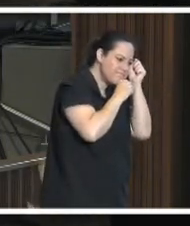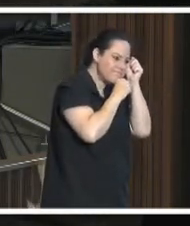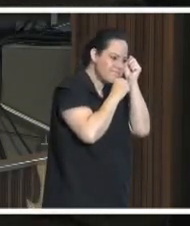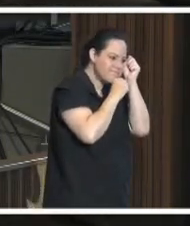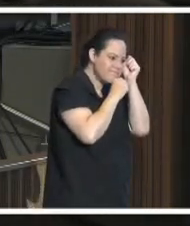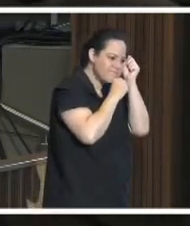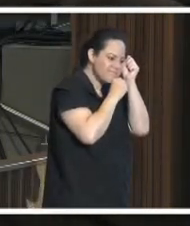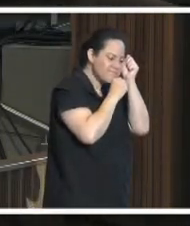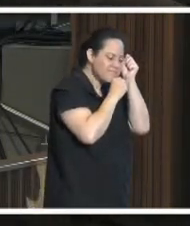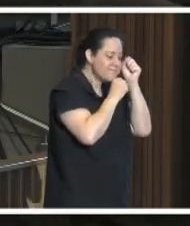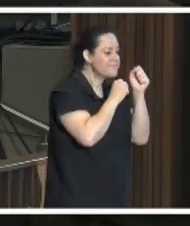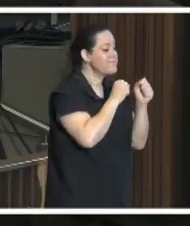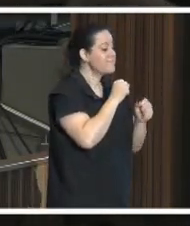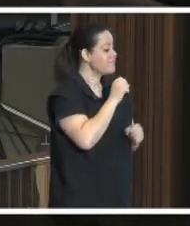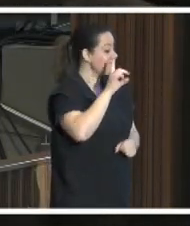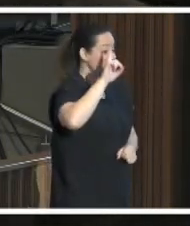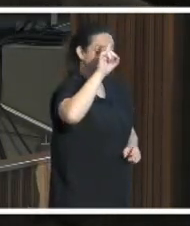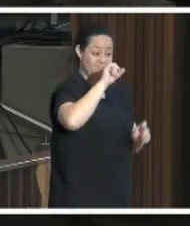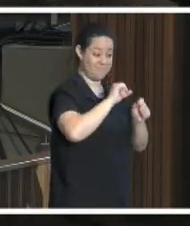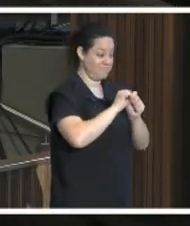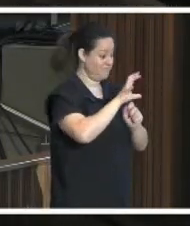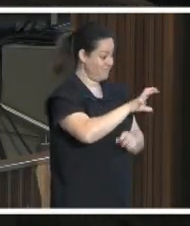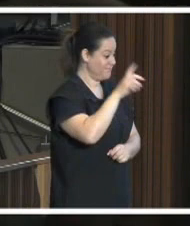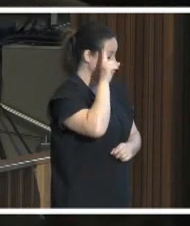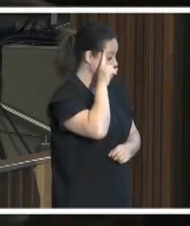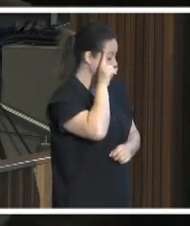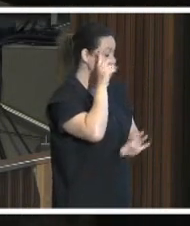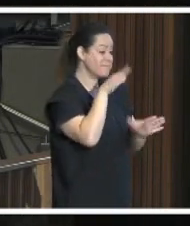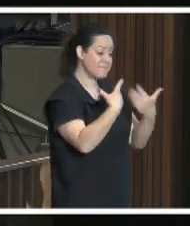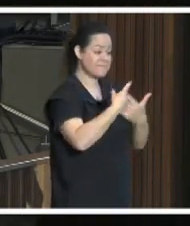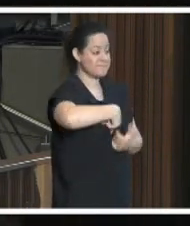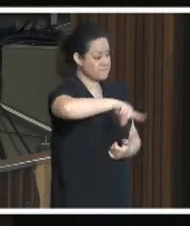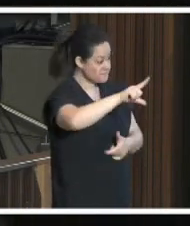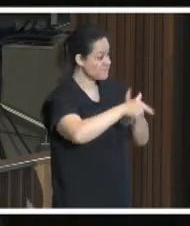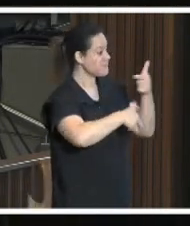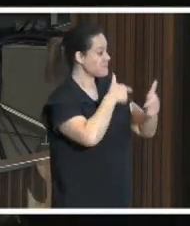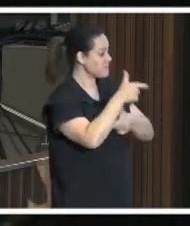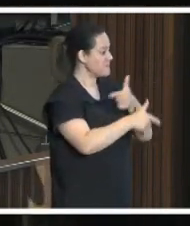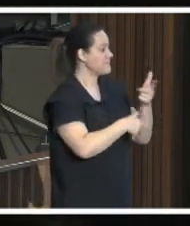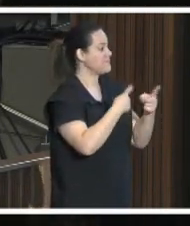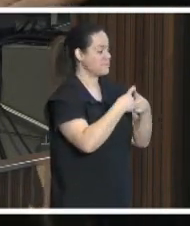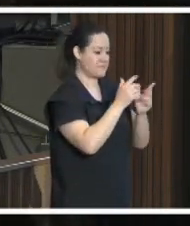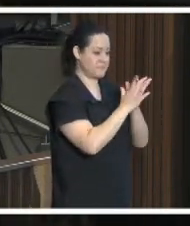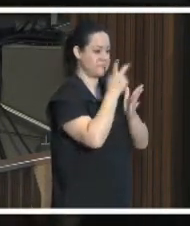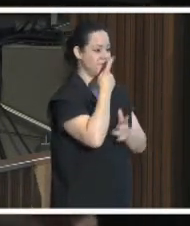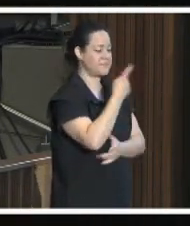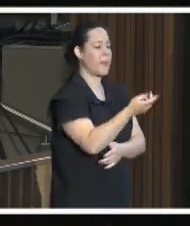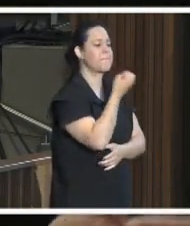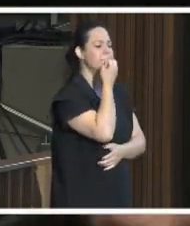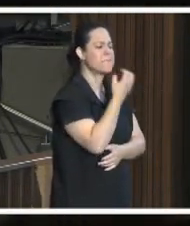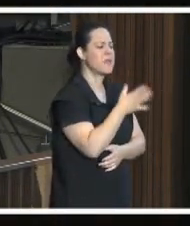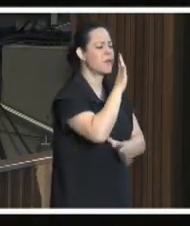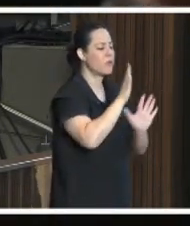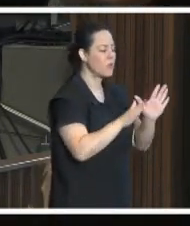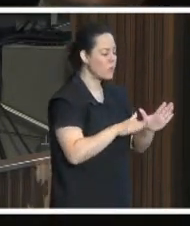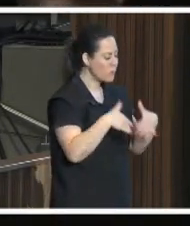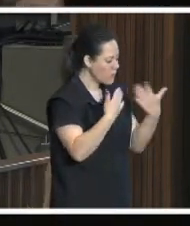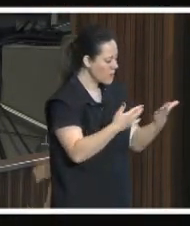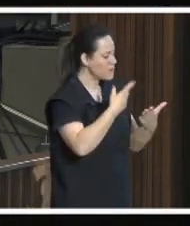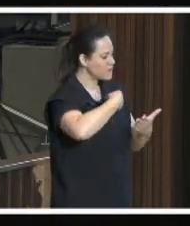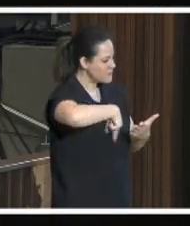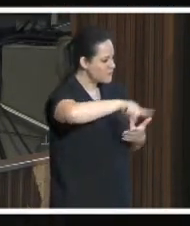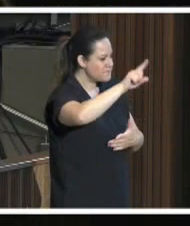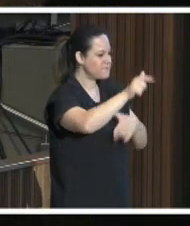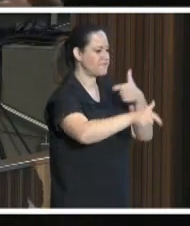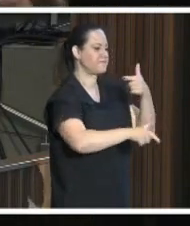Ele faz isso cada dia quando você vai ao trabalho, porque a Bíblia diz: bendito serás quando saíres.